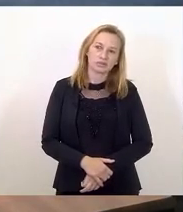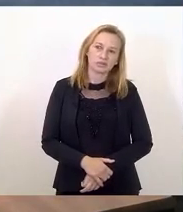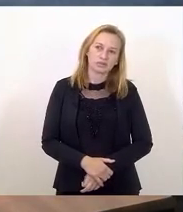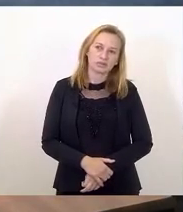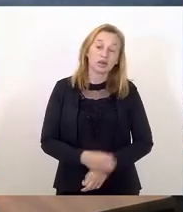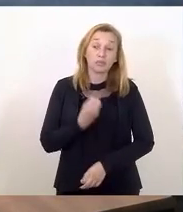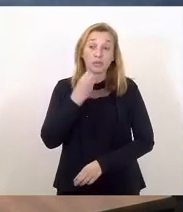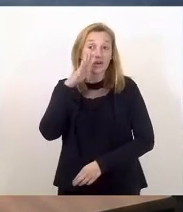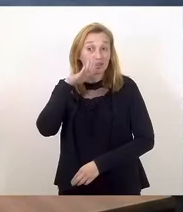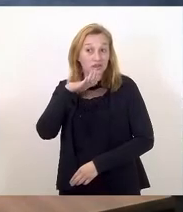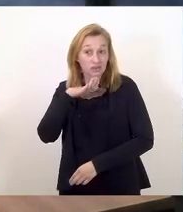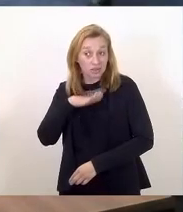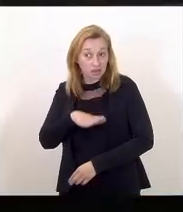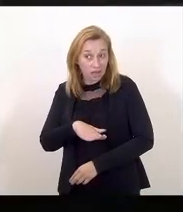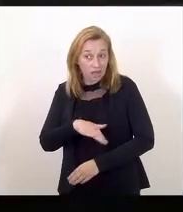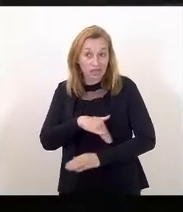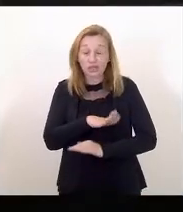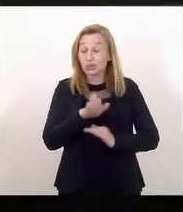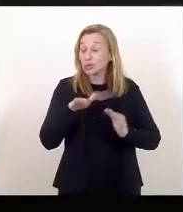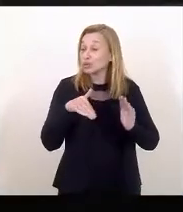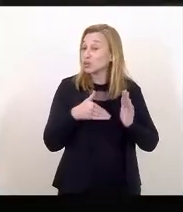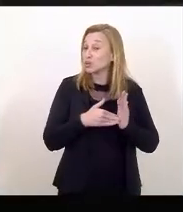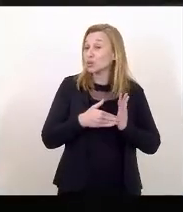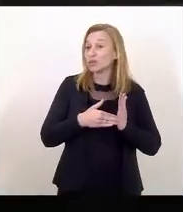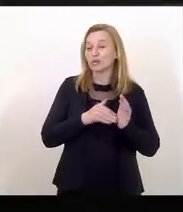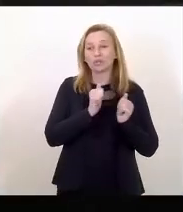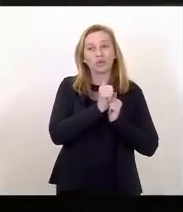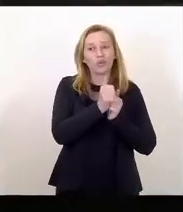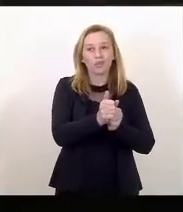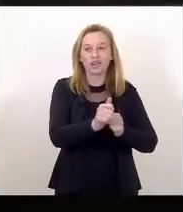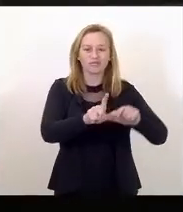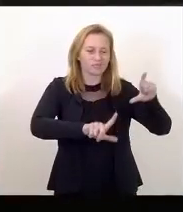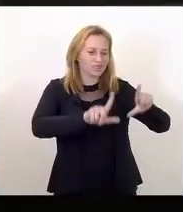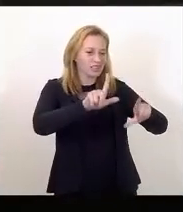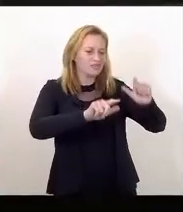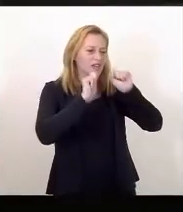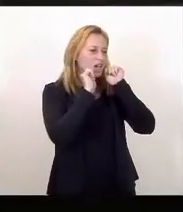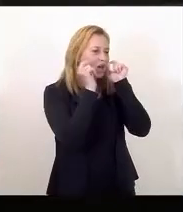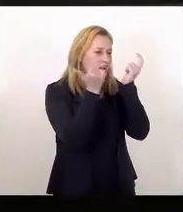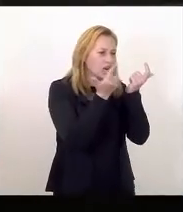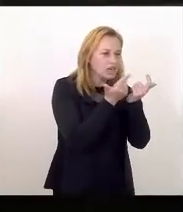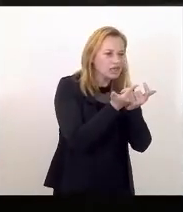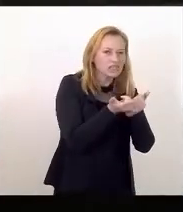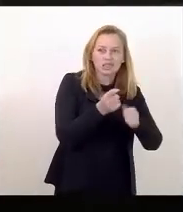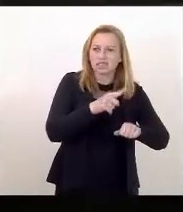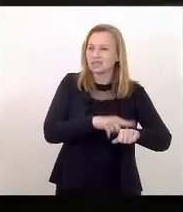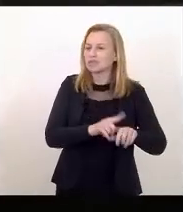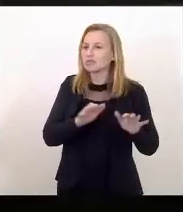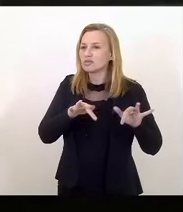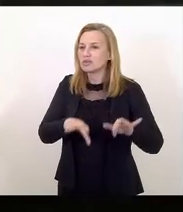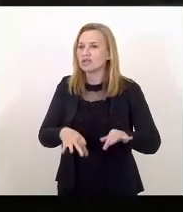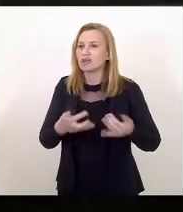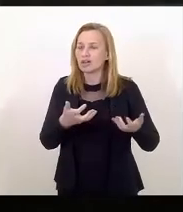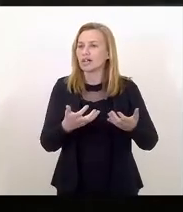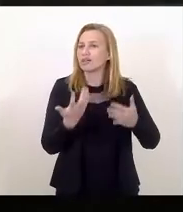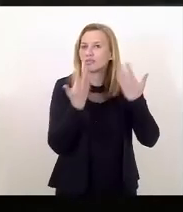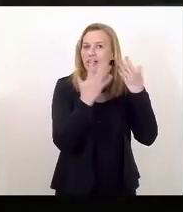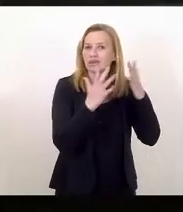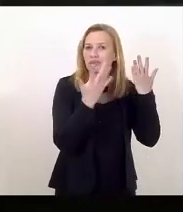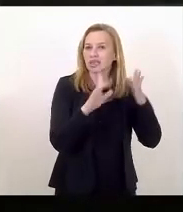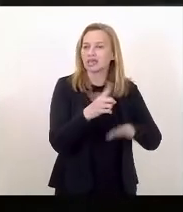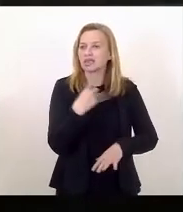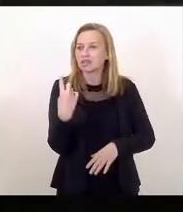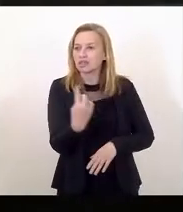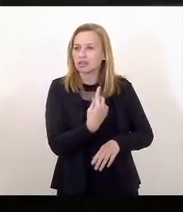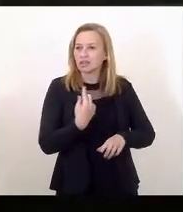Boa tarde a todas e todos que nos acompanham pela TV Alerj. Nesse expediente final, eu quero cumprimentar a nossa presidente